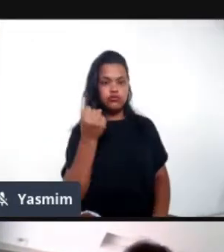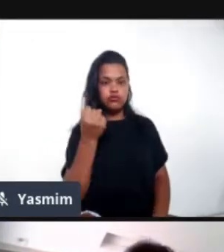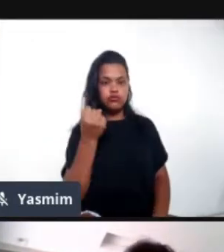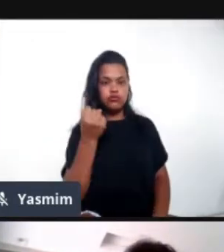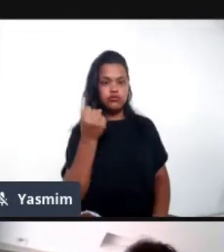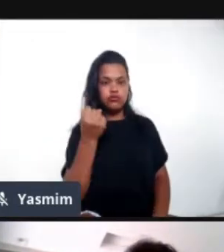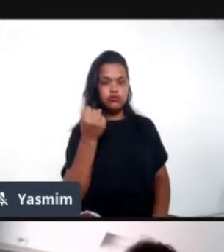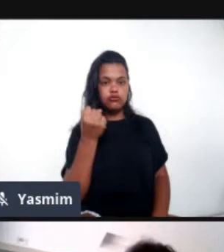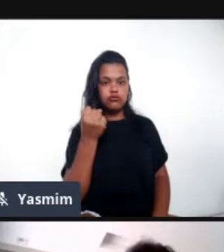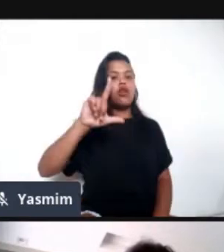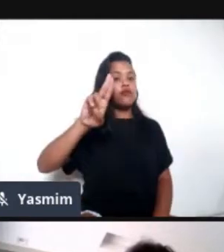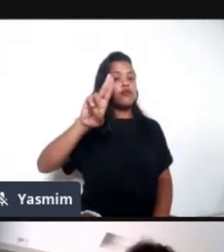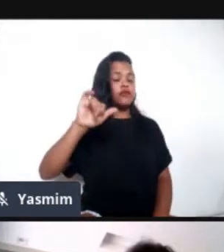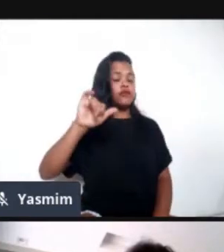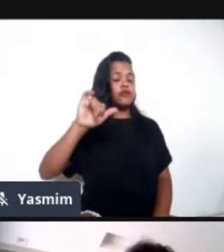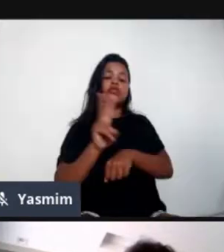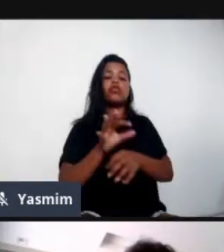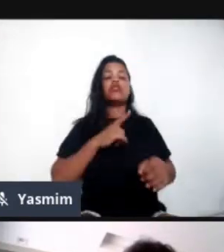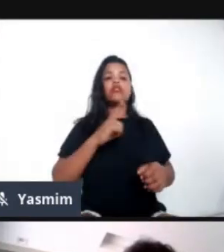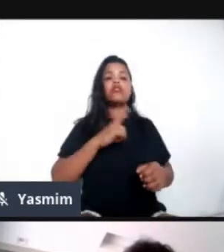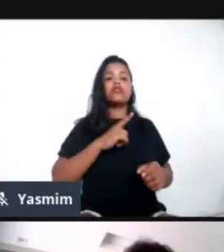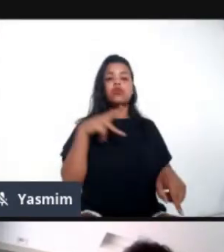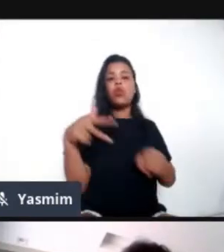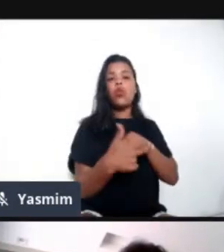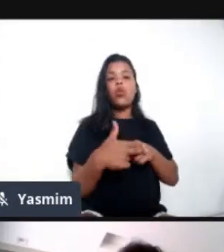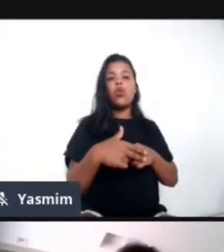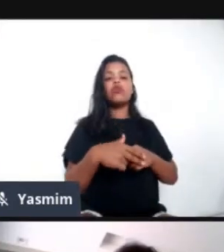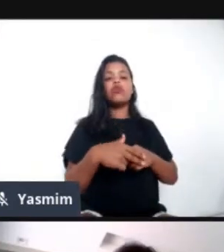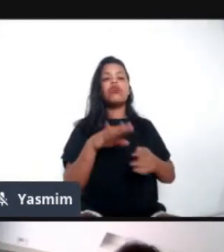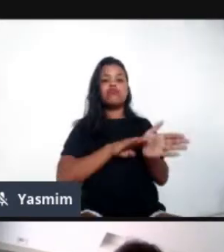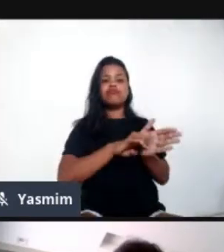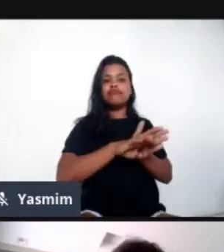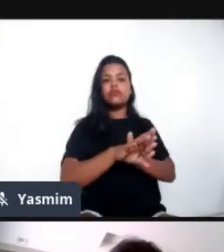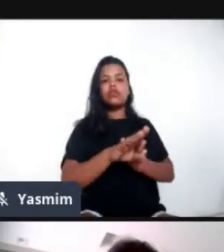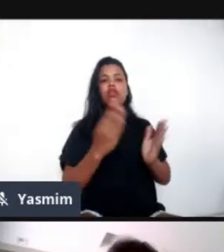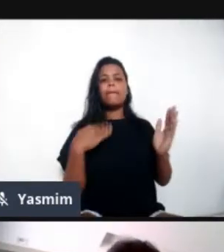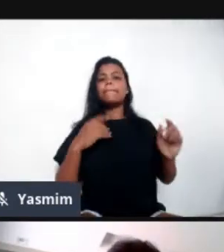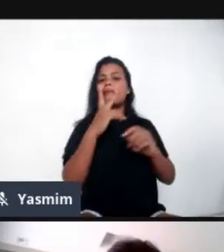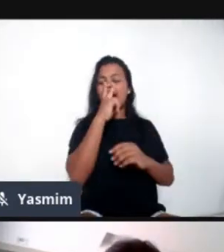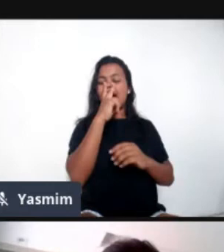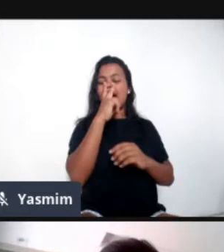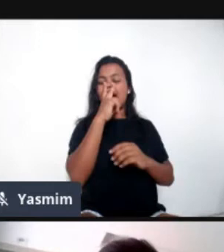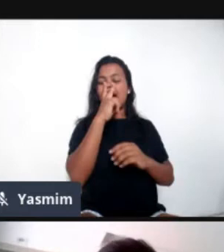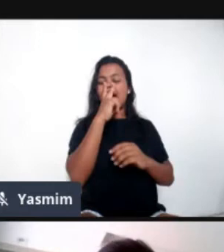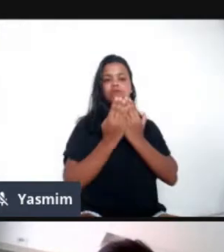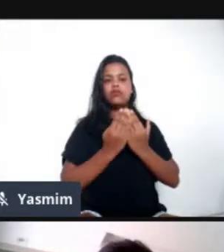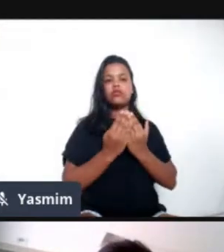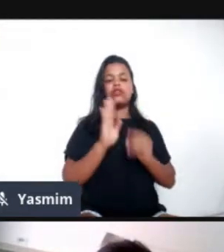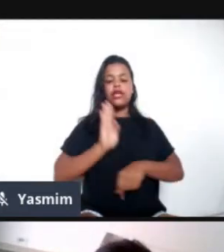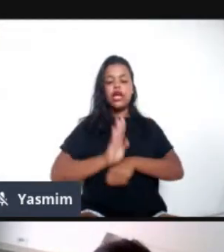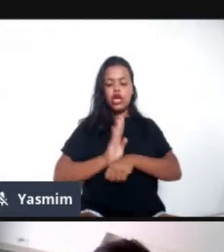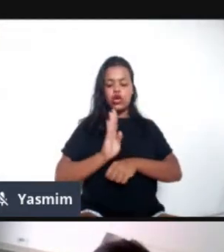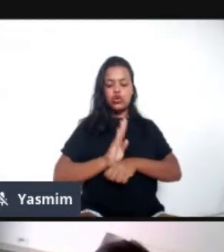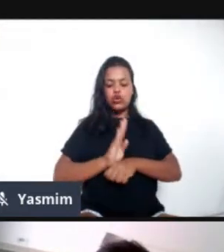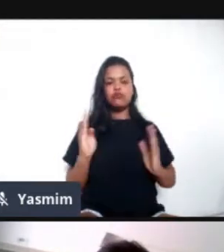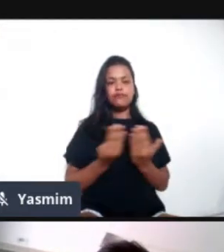o micro-organismo como uma barreira inicial. Então, a gente pode destacar o sistema complemento, que é um conjunto de proteínas produzidas